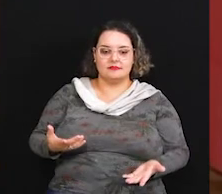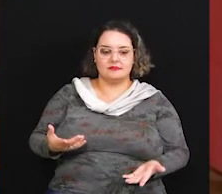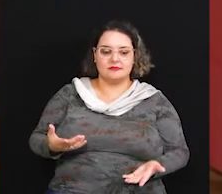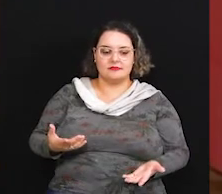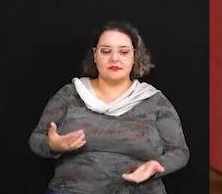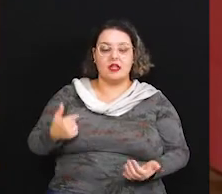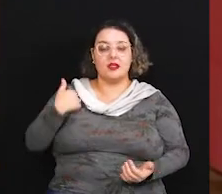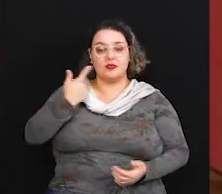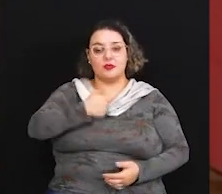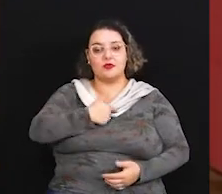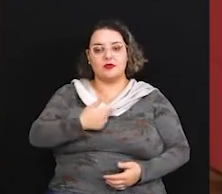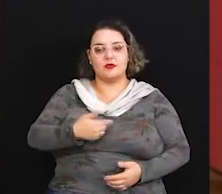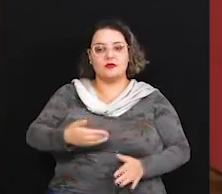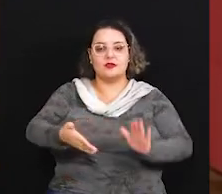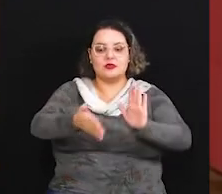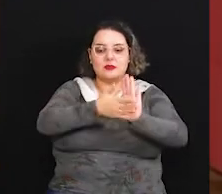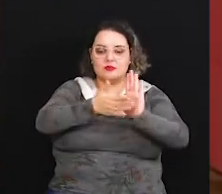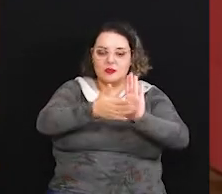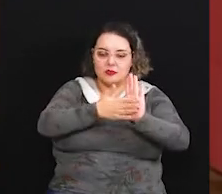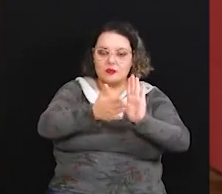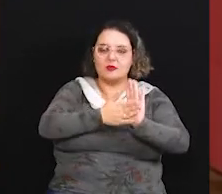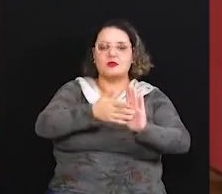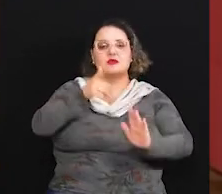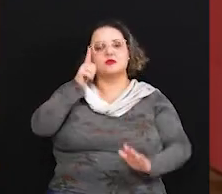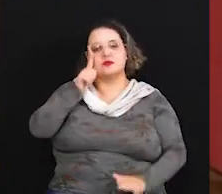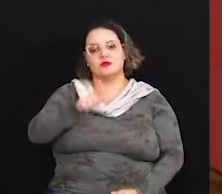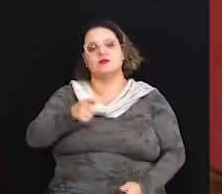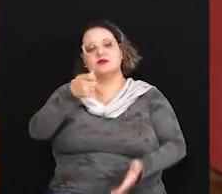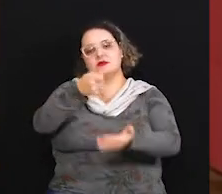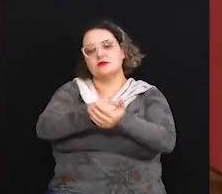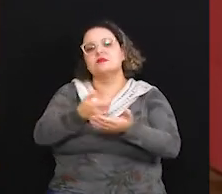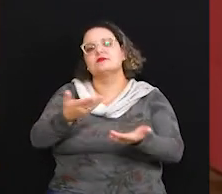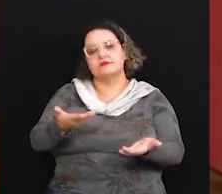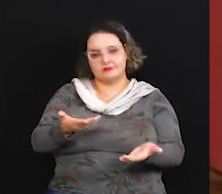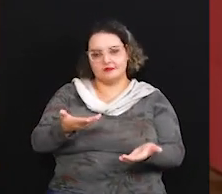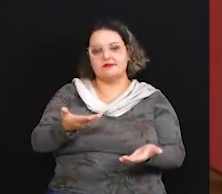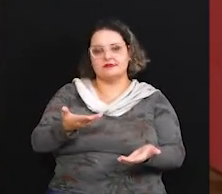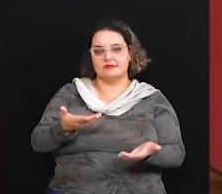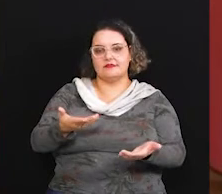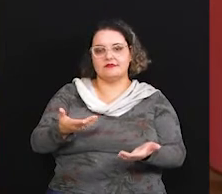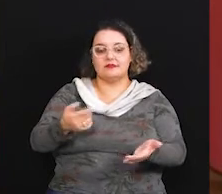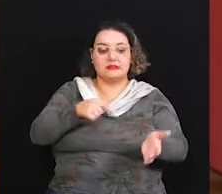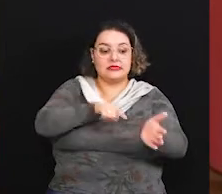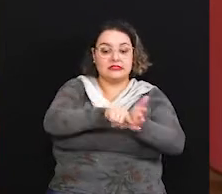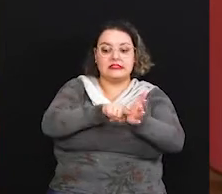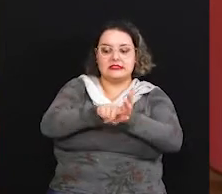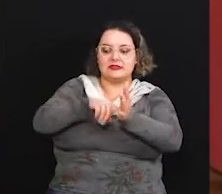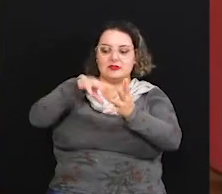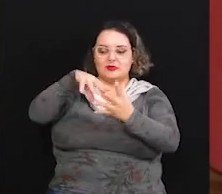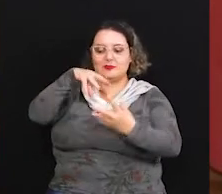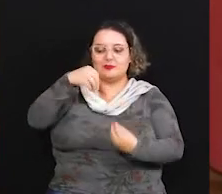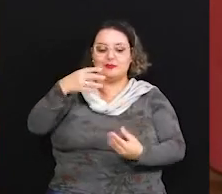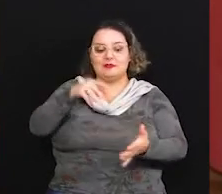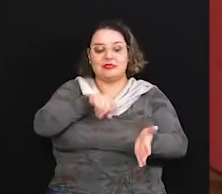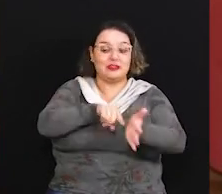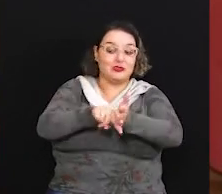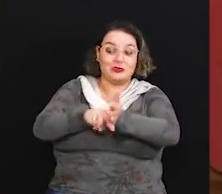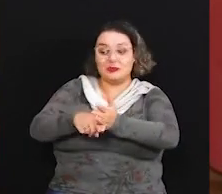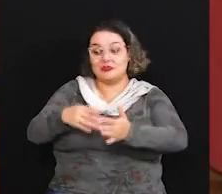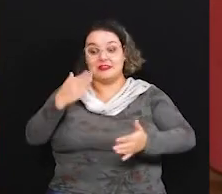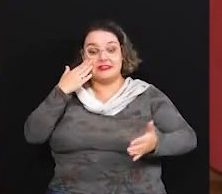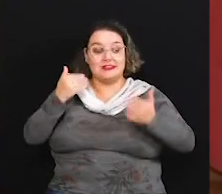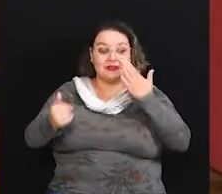que a gente está cumprindo essa missão de inspirar essa pesquisa, esse espírito pesquisador, né,